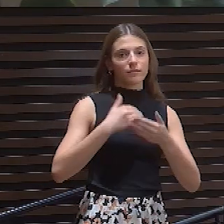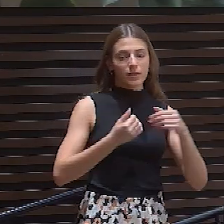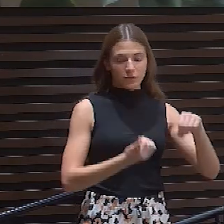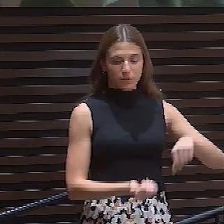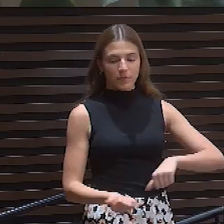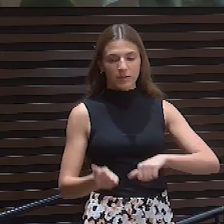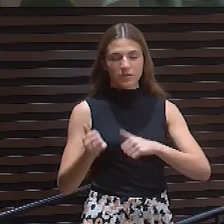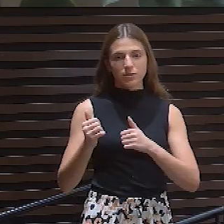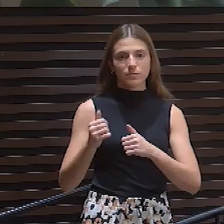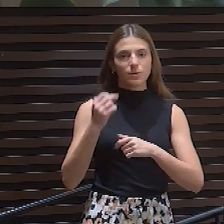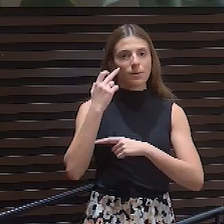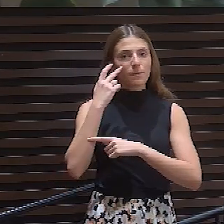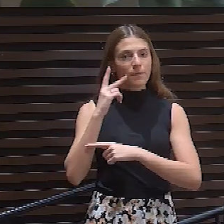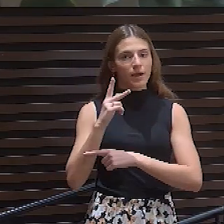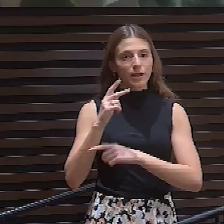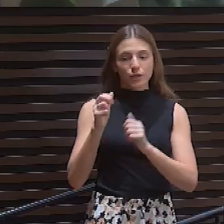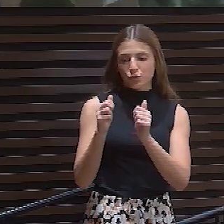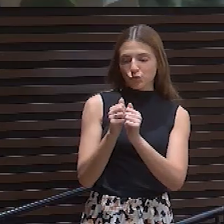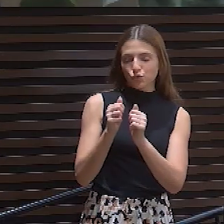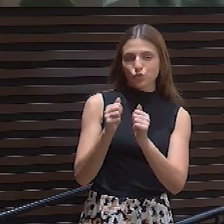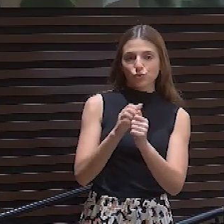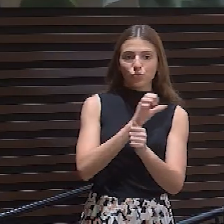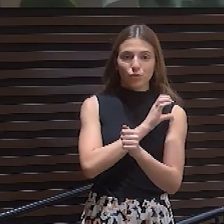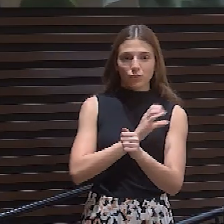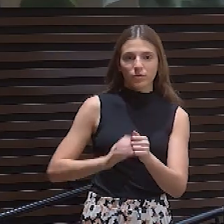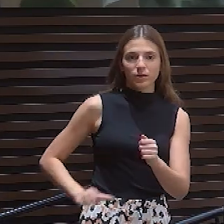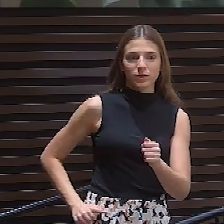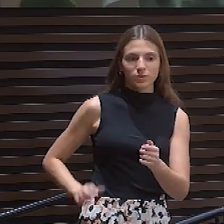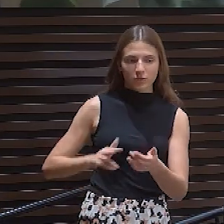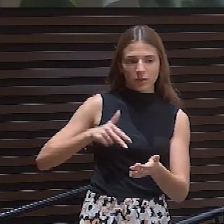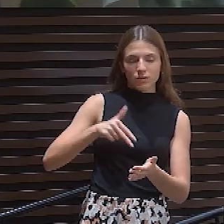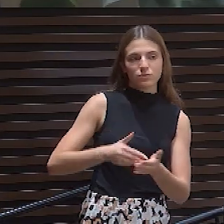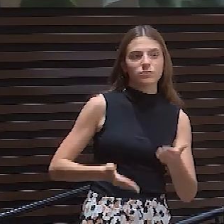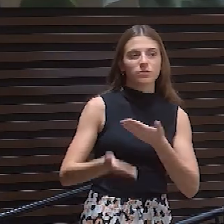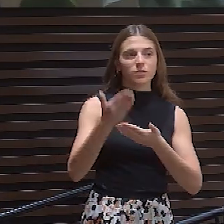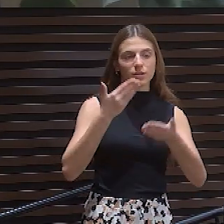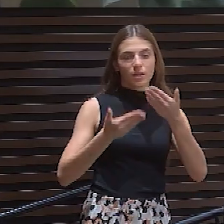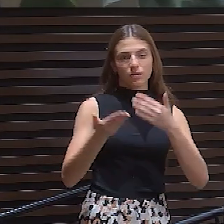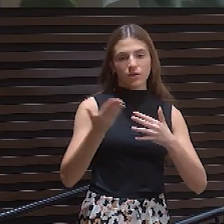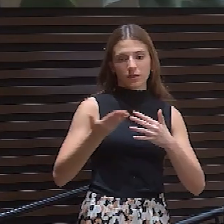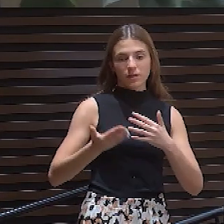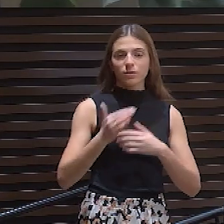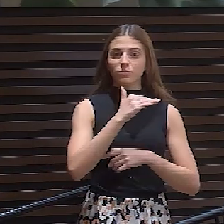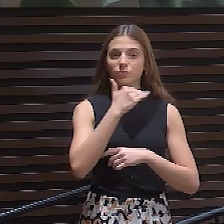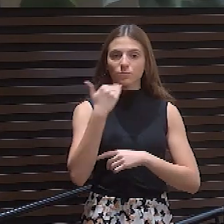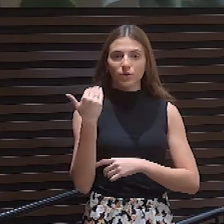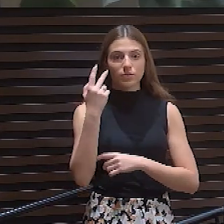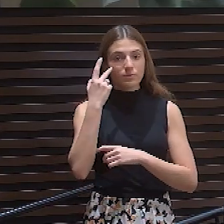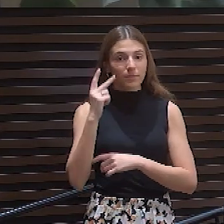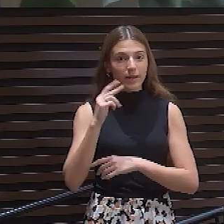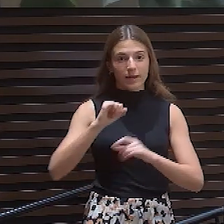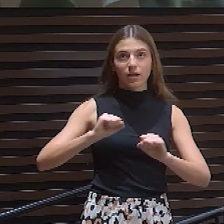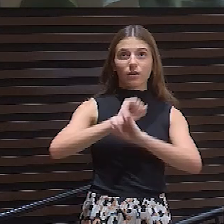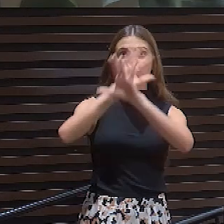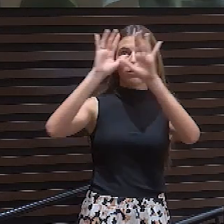foi ressuscitado dentre os mortos pela glória do Pai, assim também